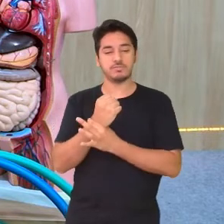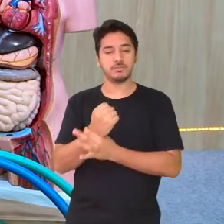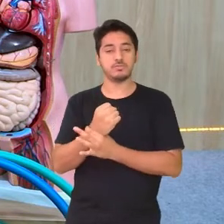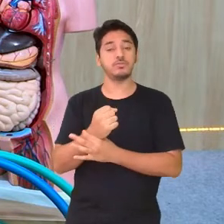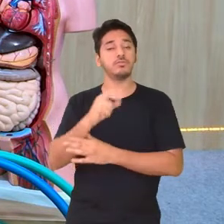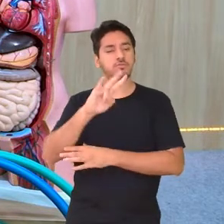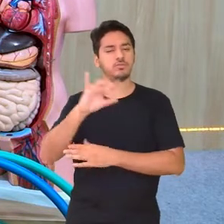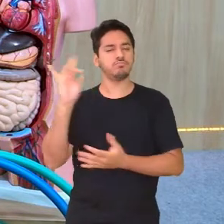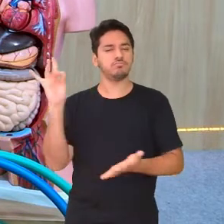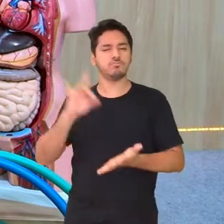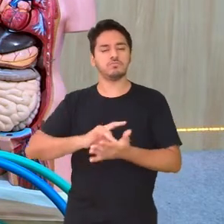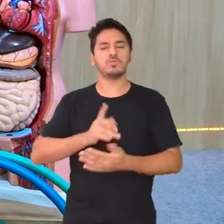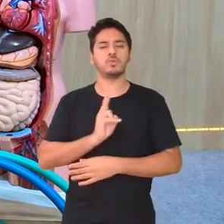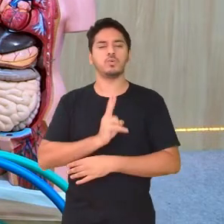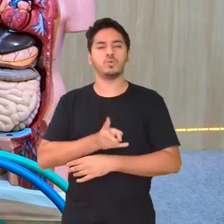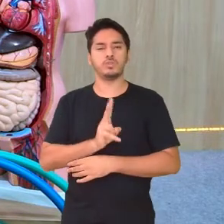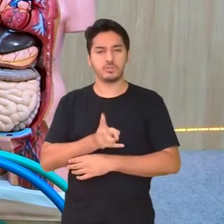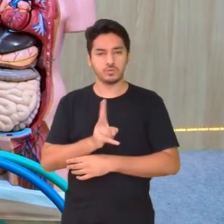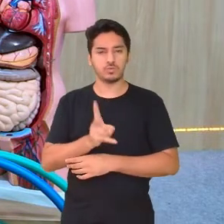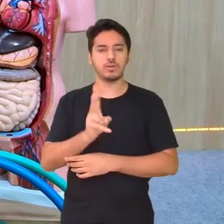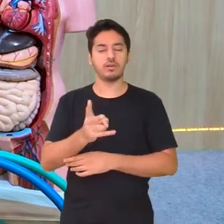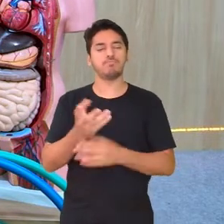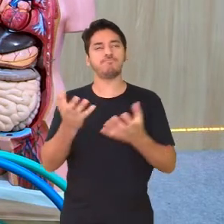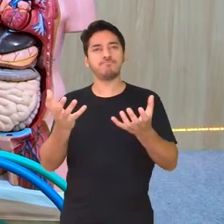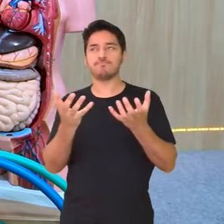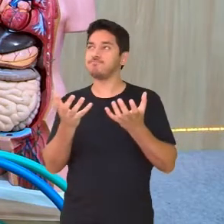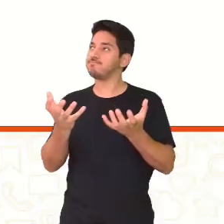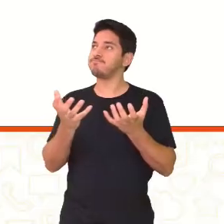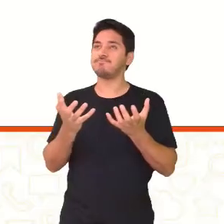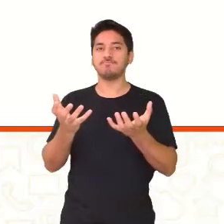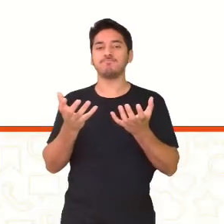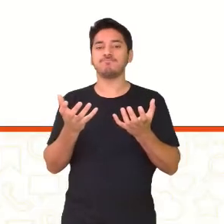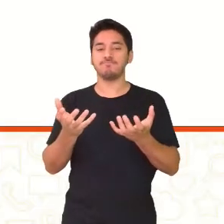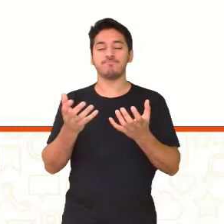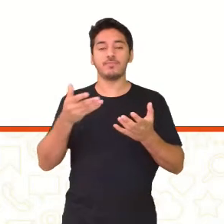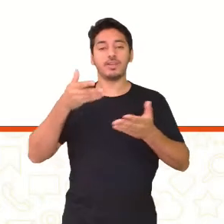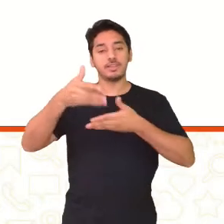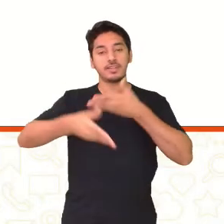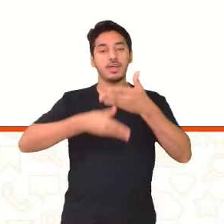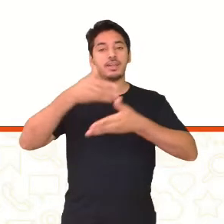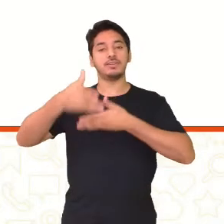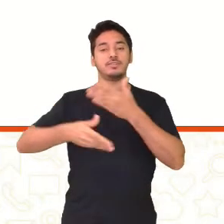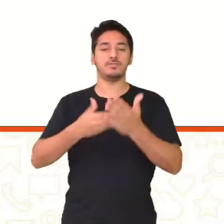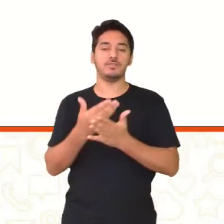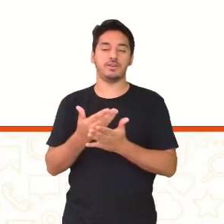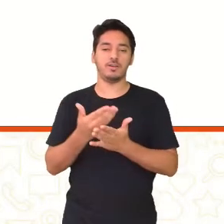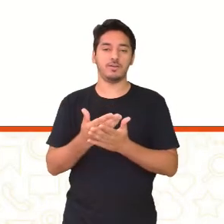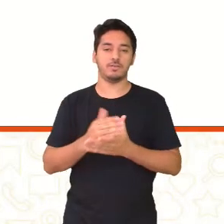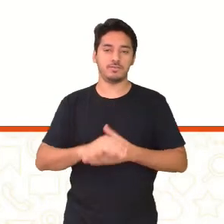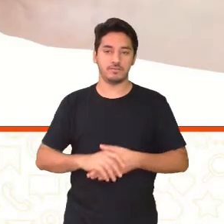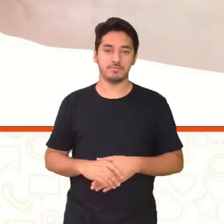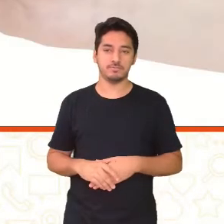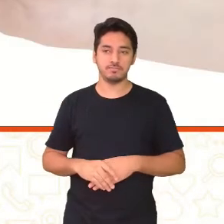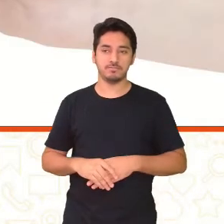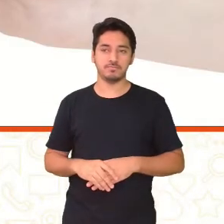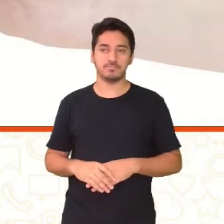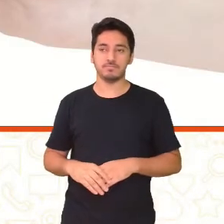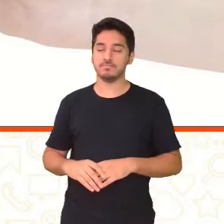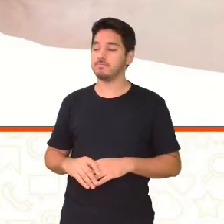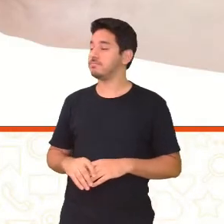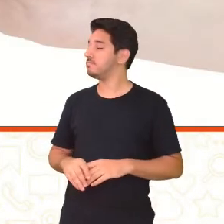vai continuar querendo interagir com a sua aula, participar.